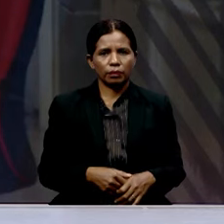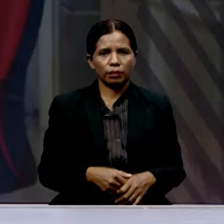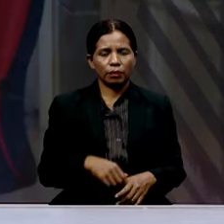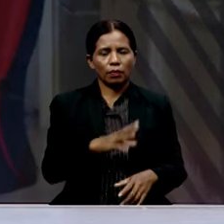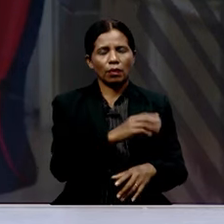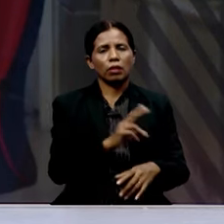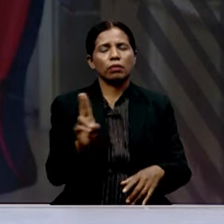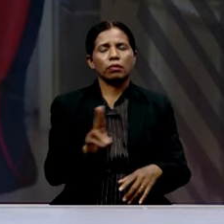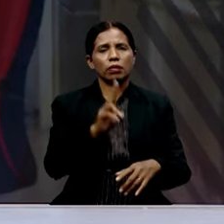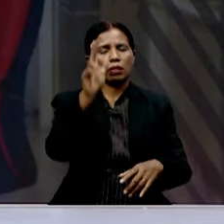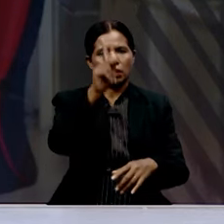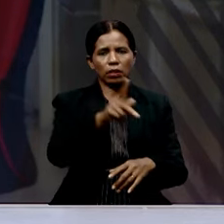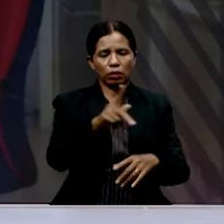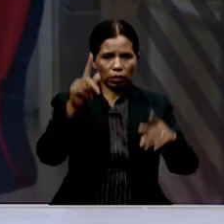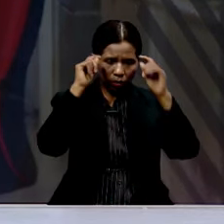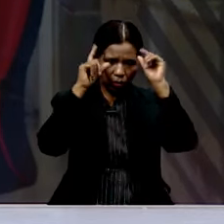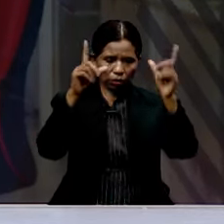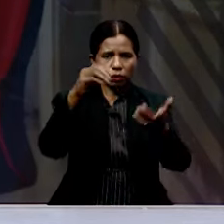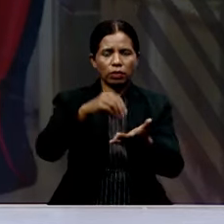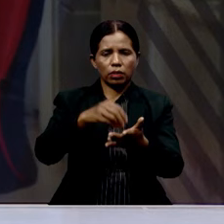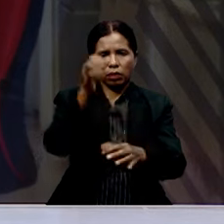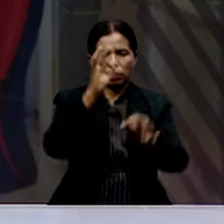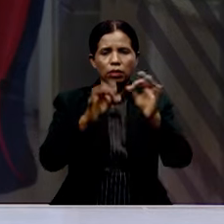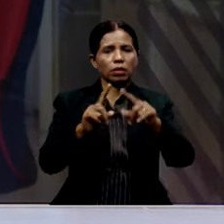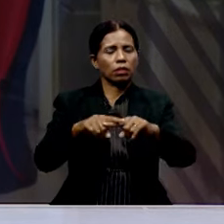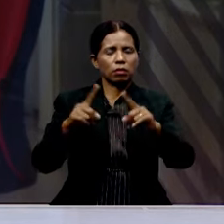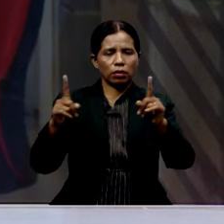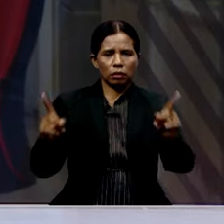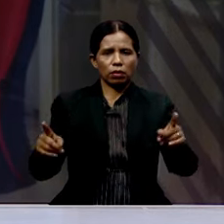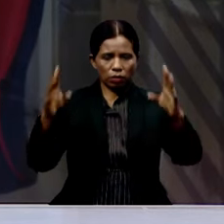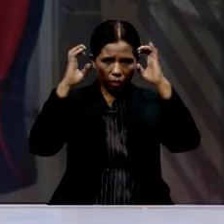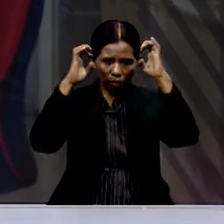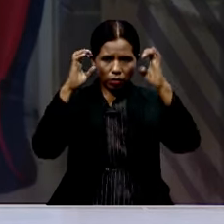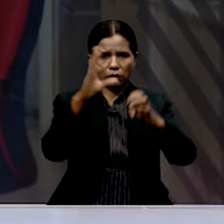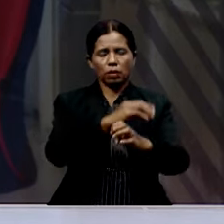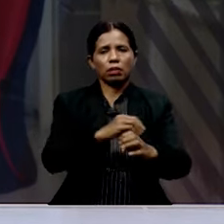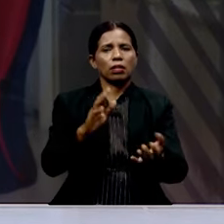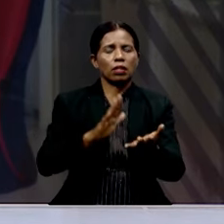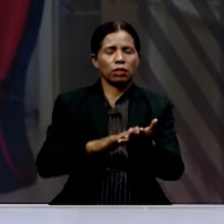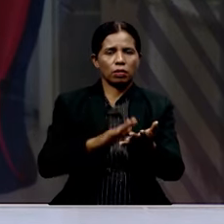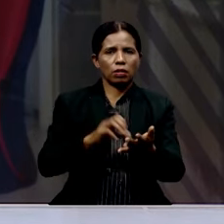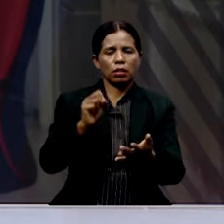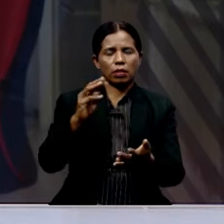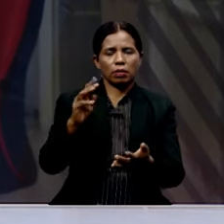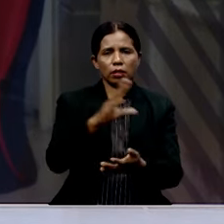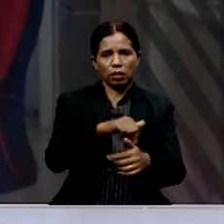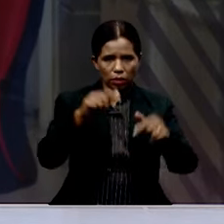Existência Universidade Católica Timorense é atuante garante no marco de referência e qualidade de educação, ensino superior e a